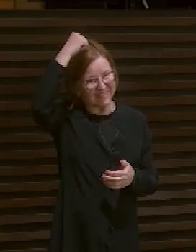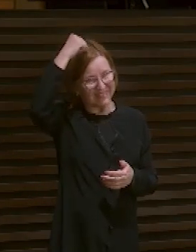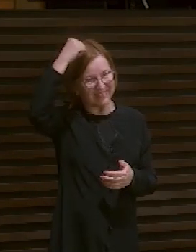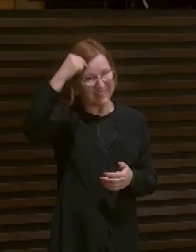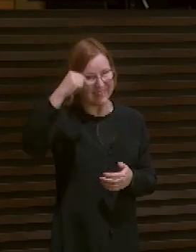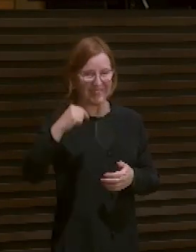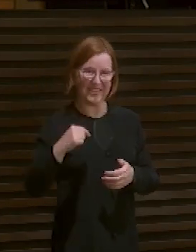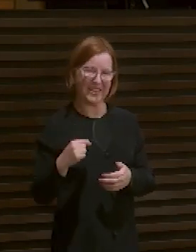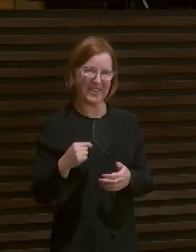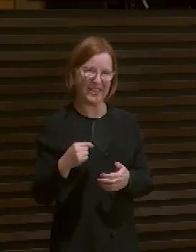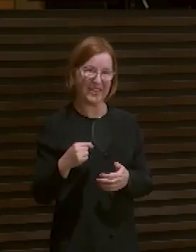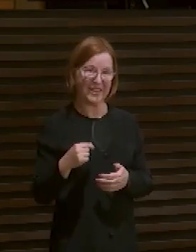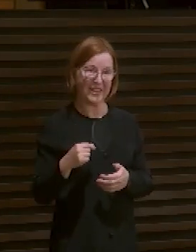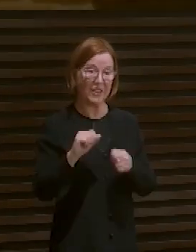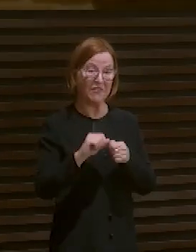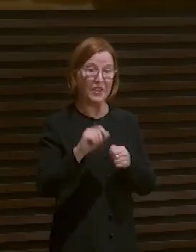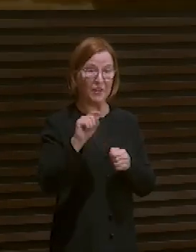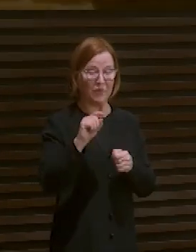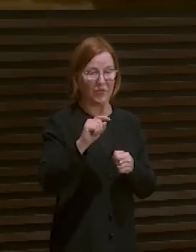lhe convença do pecado.